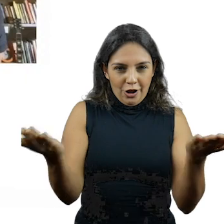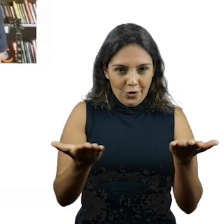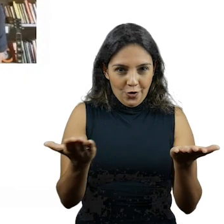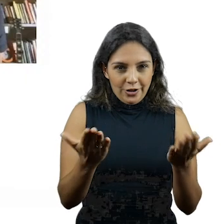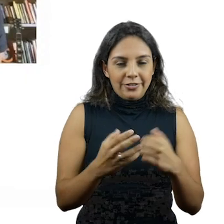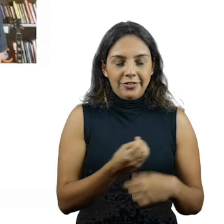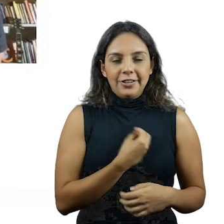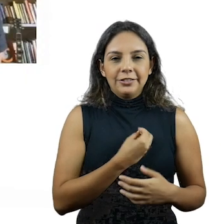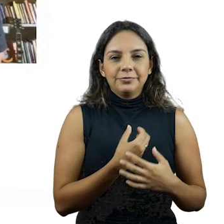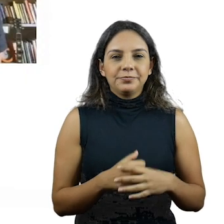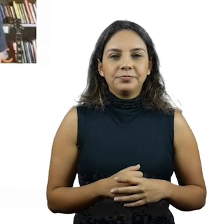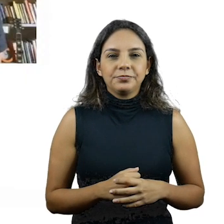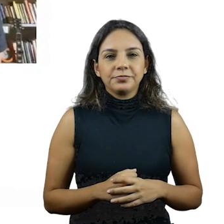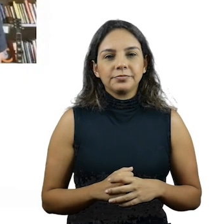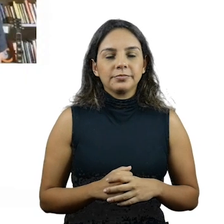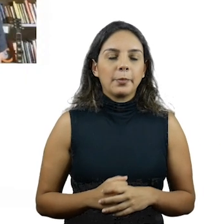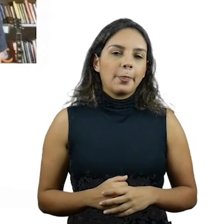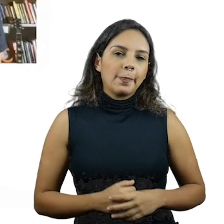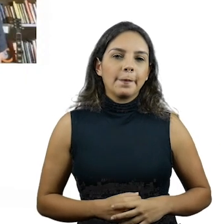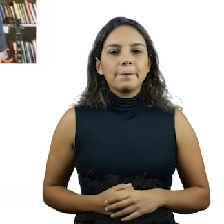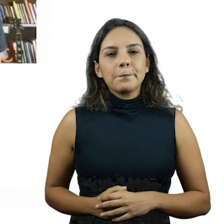momento que a gente está vivendo.